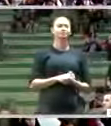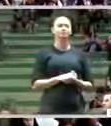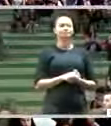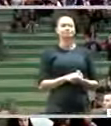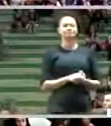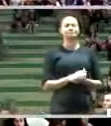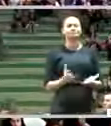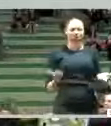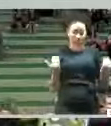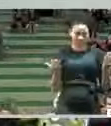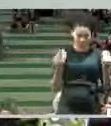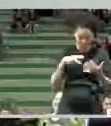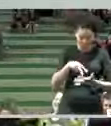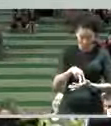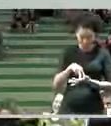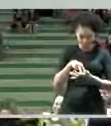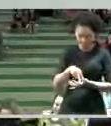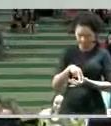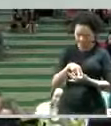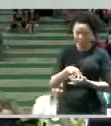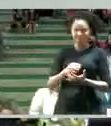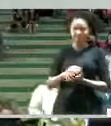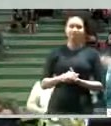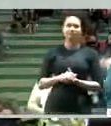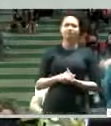Fique de pé, por favor.